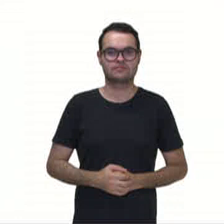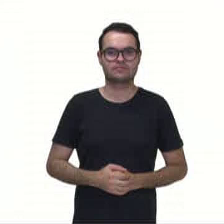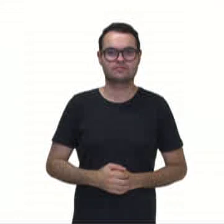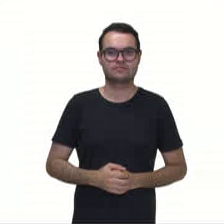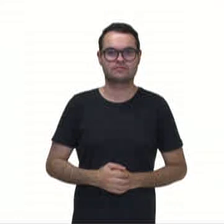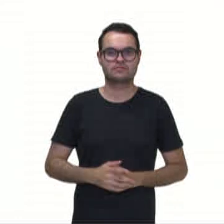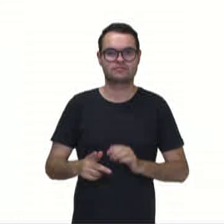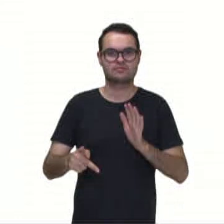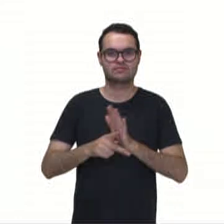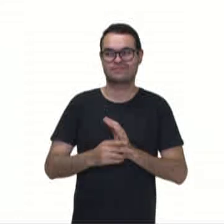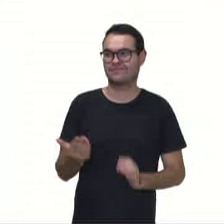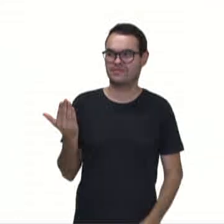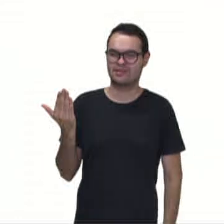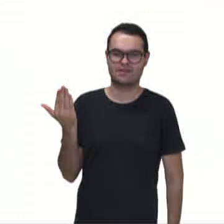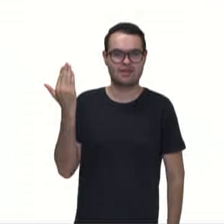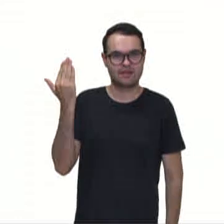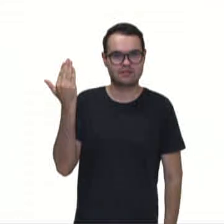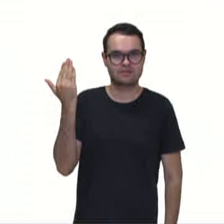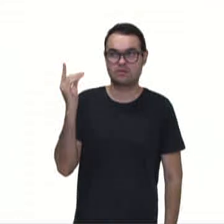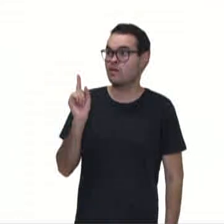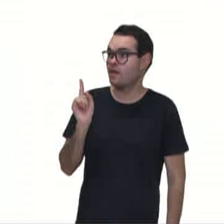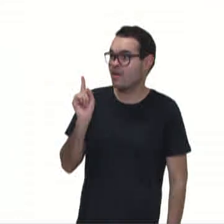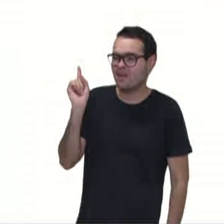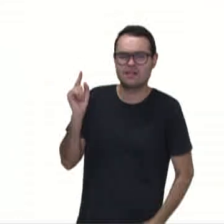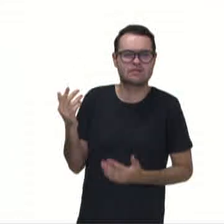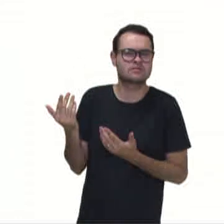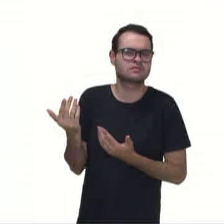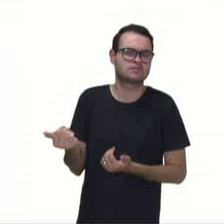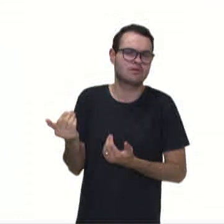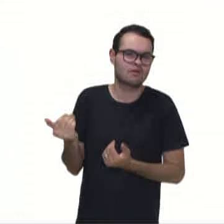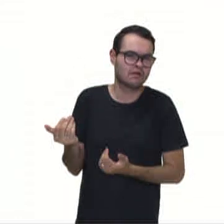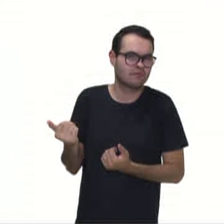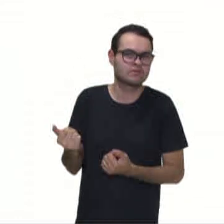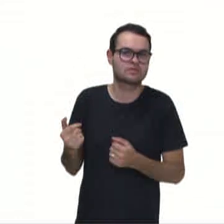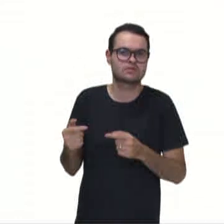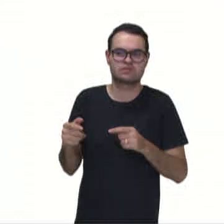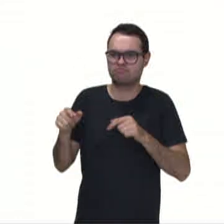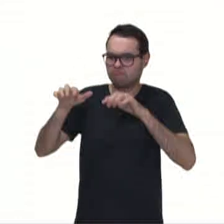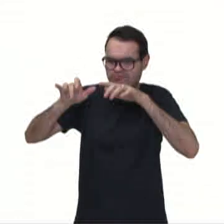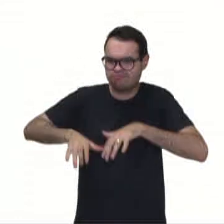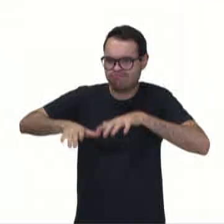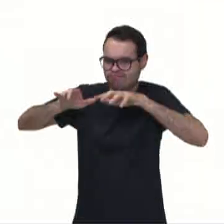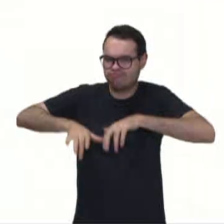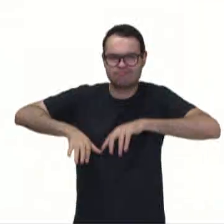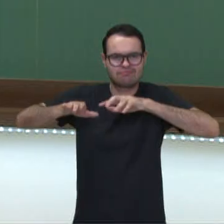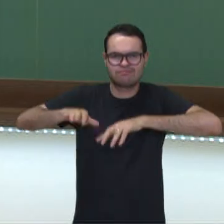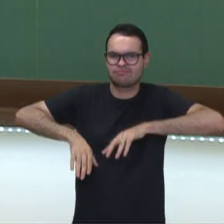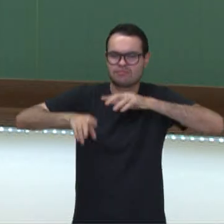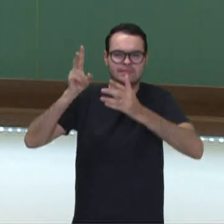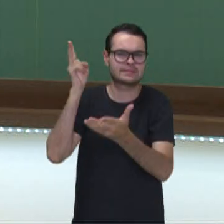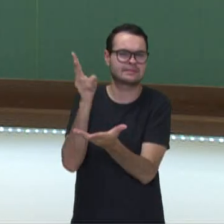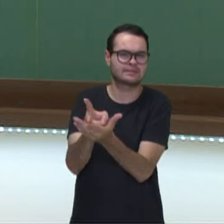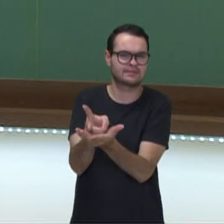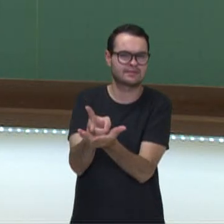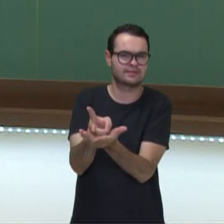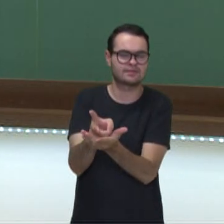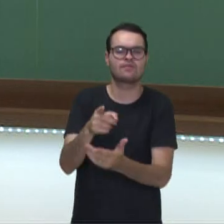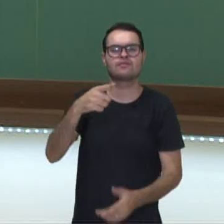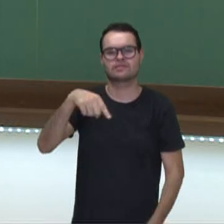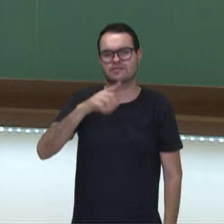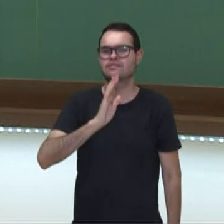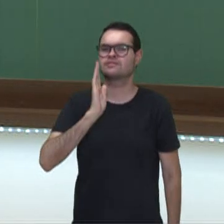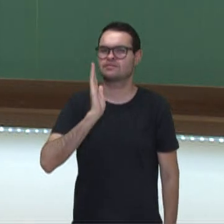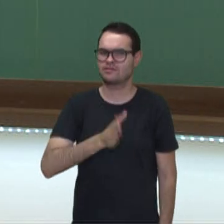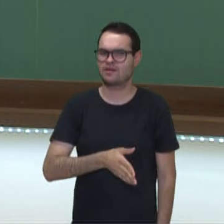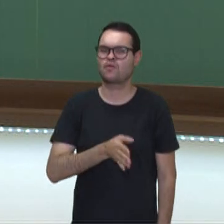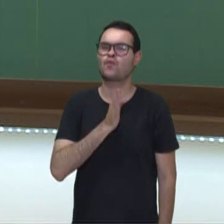nossa iconografia. Observem que ele ainda é muito jovem, né, e muito produtivo, né? Com certeza vocês já devem